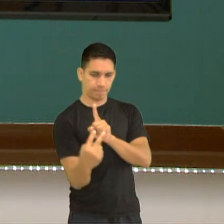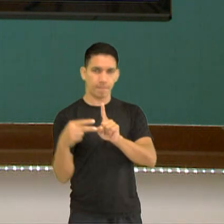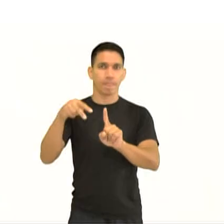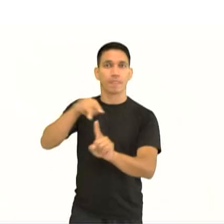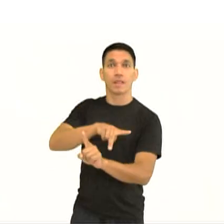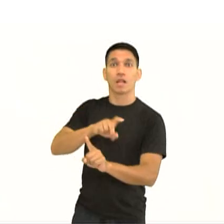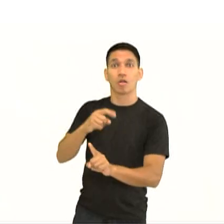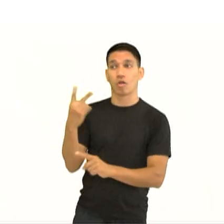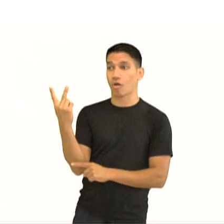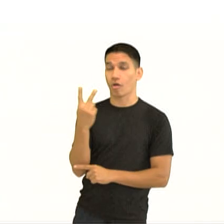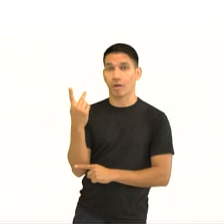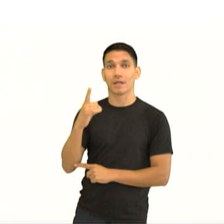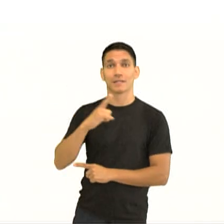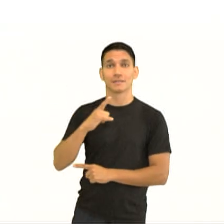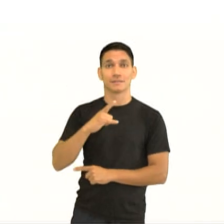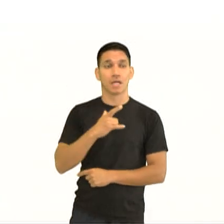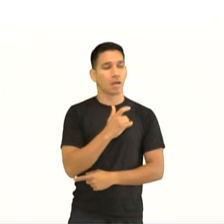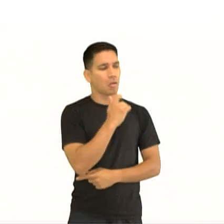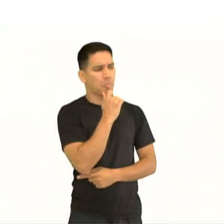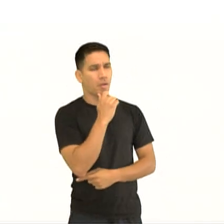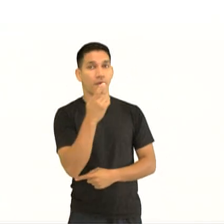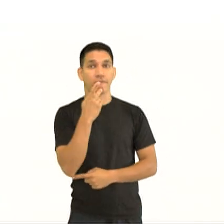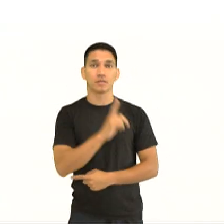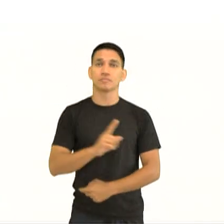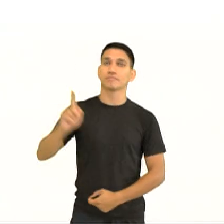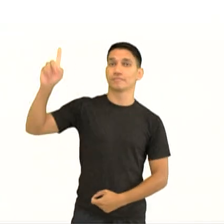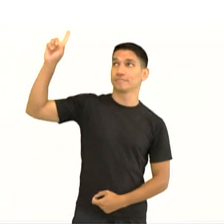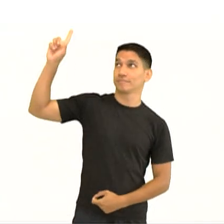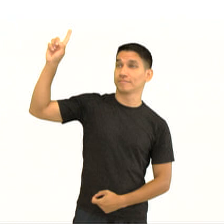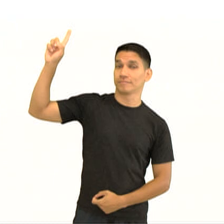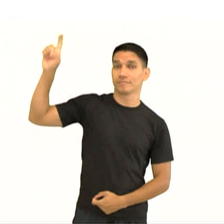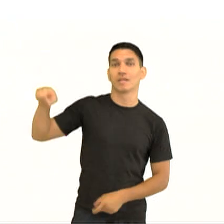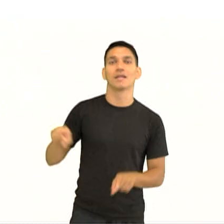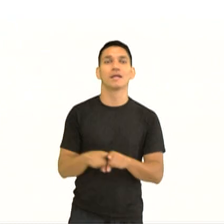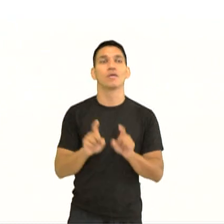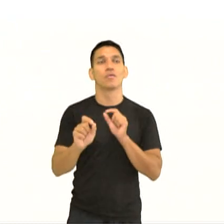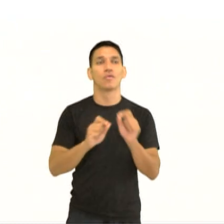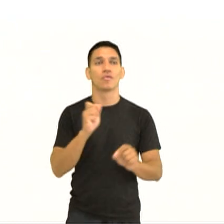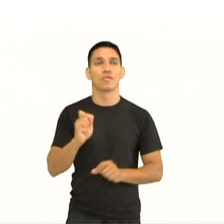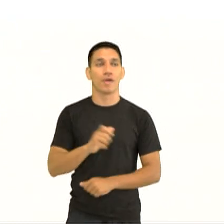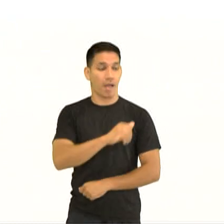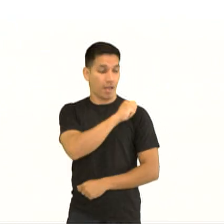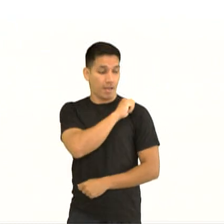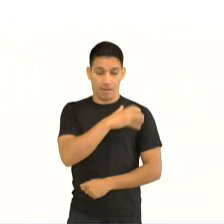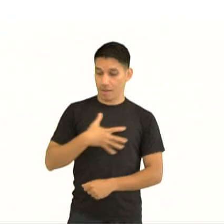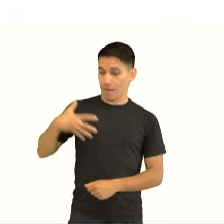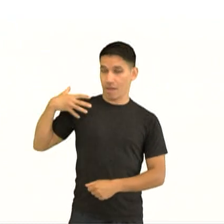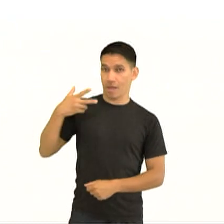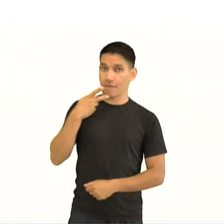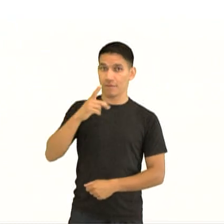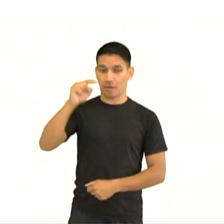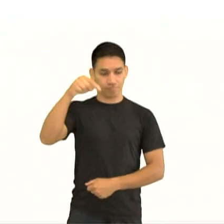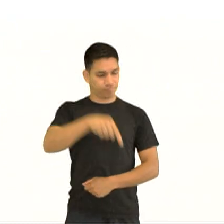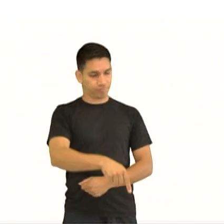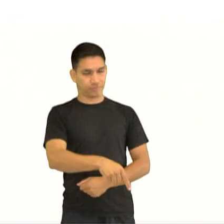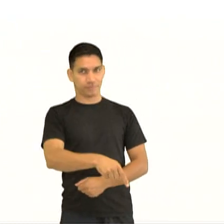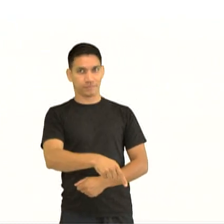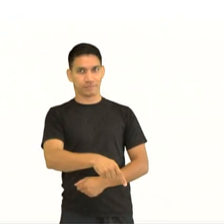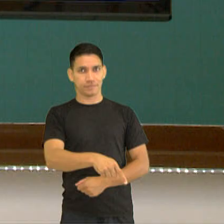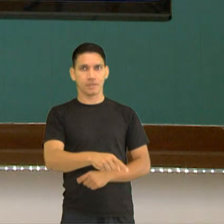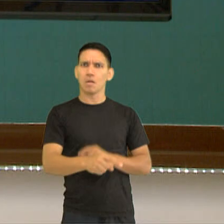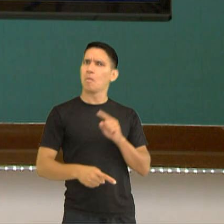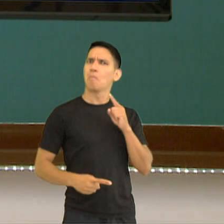de Platão apontando para o alto e Aristóteles apontando para baixo. Por